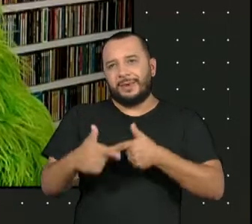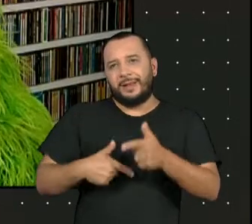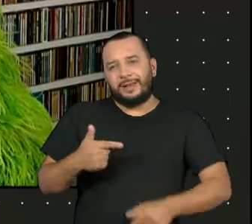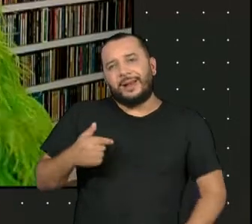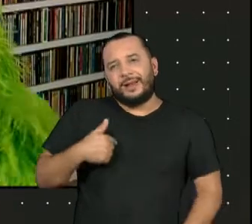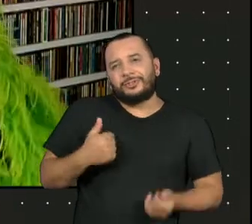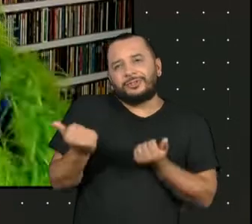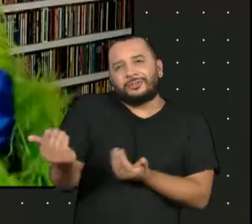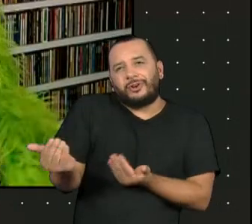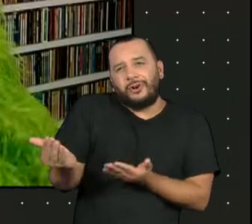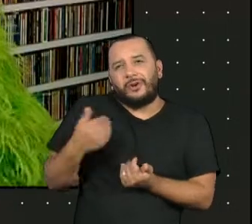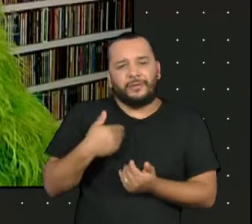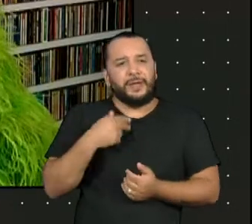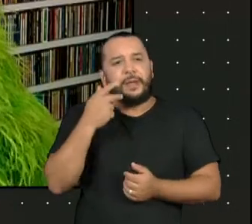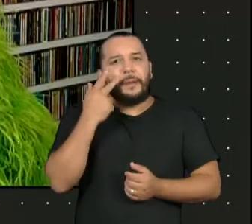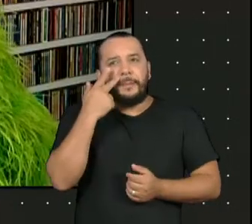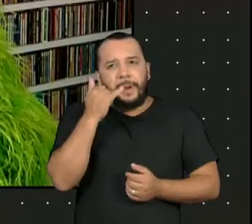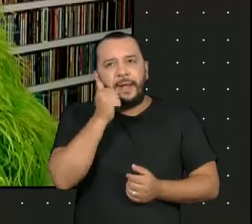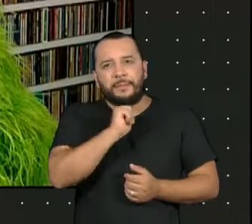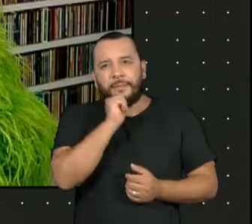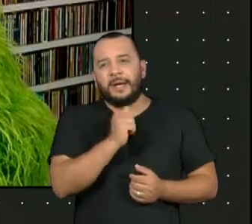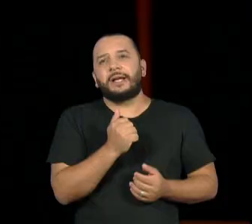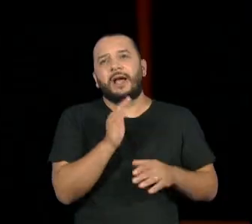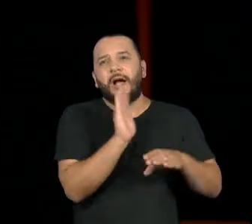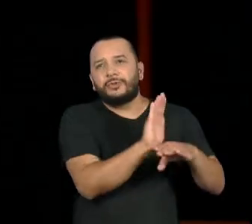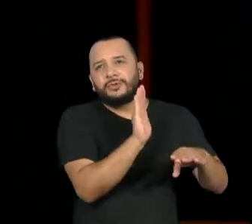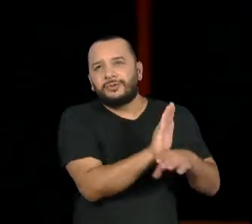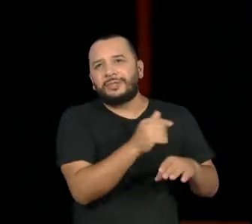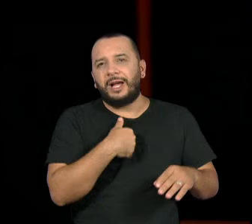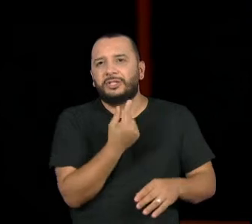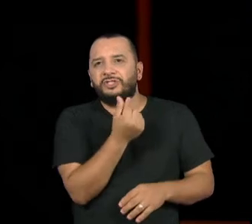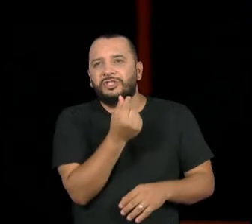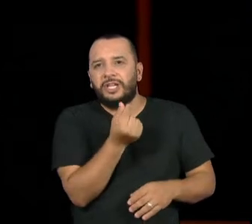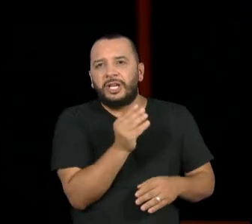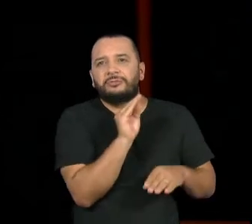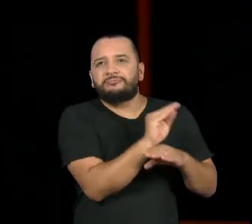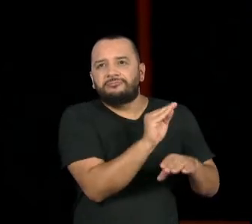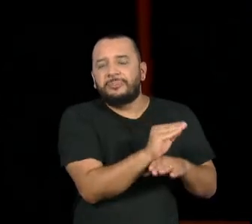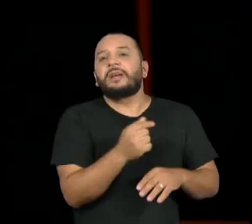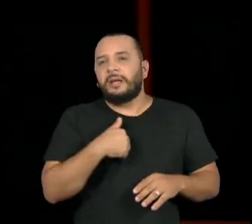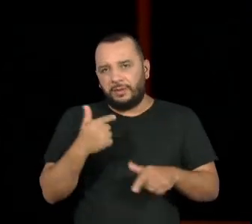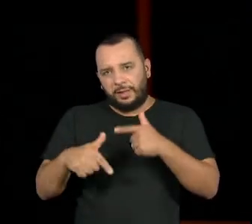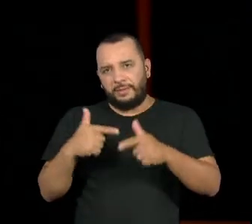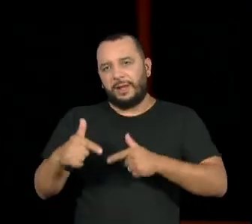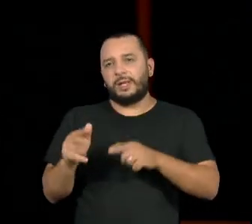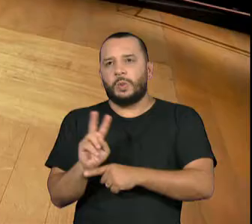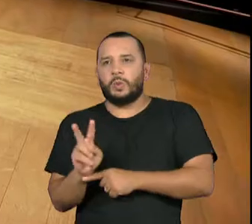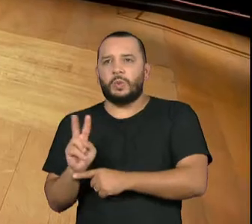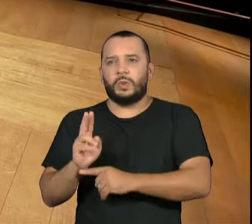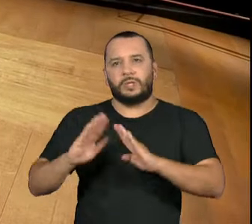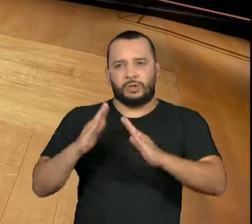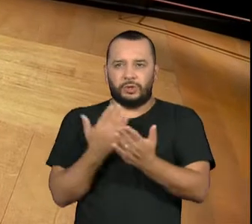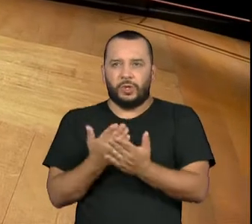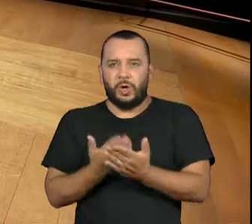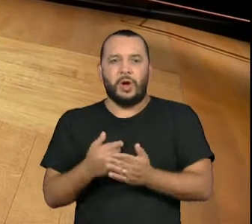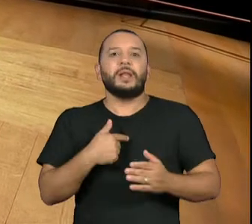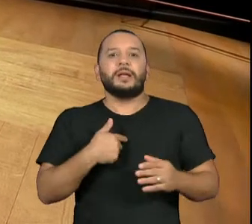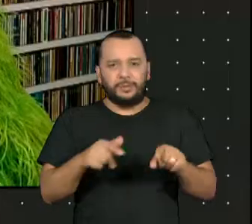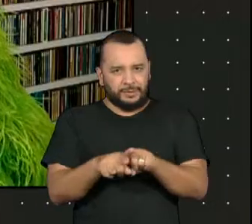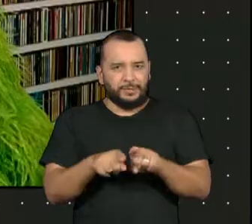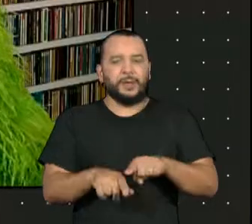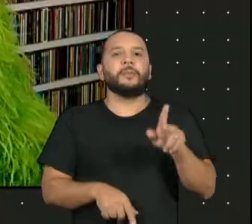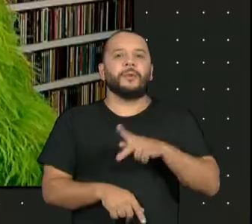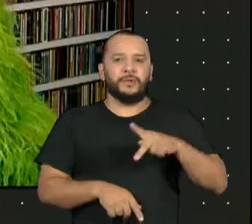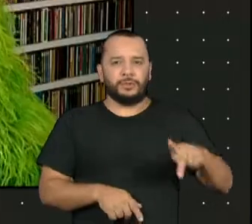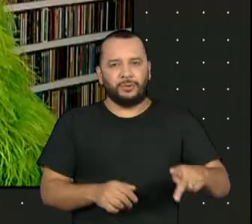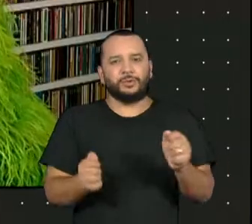em casa, né? Aquela coisa toda. E eu fui servente de escola, fui professora da criançada. Um